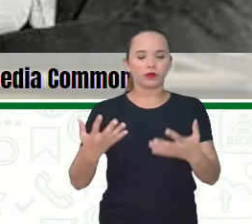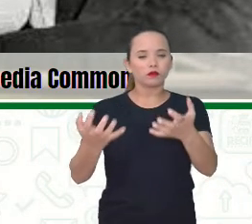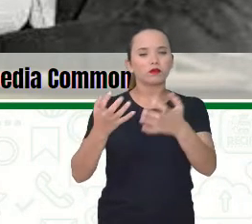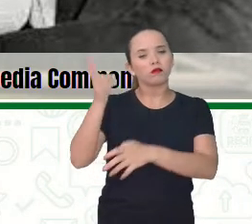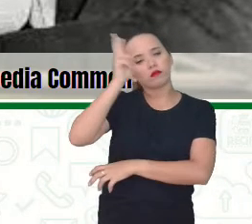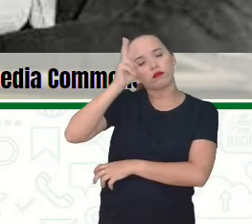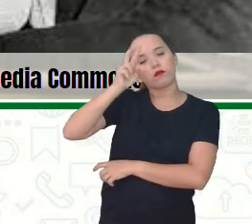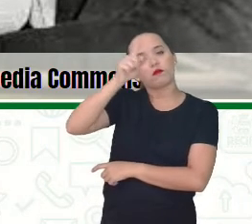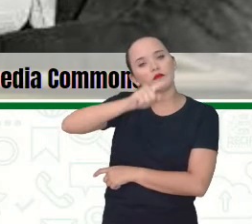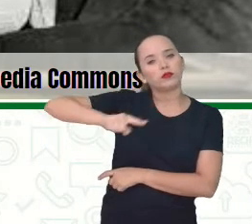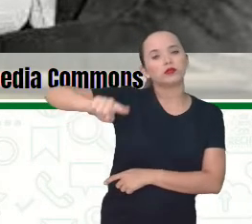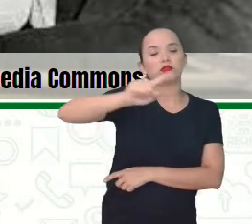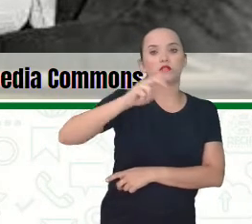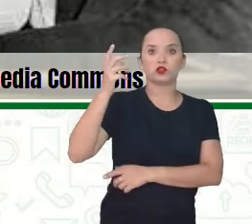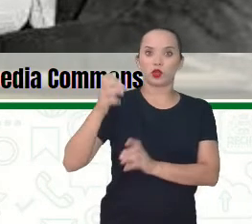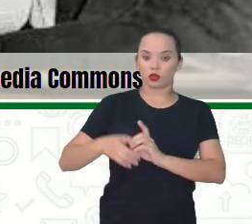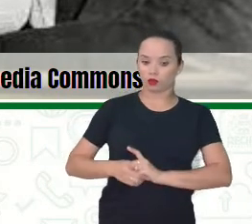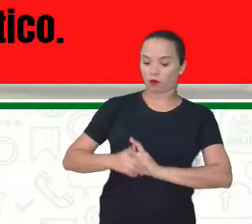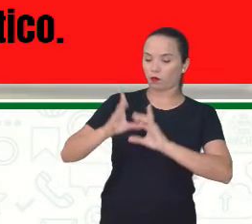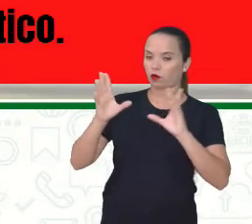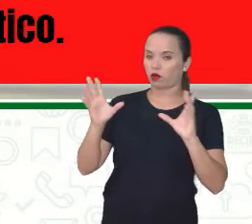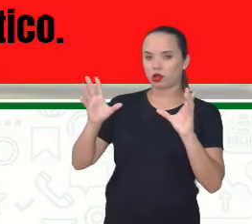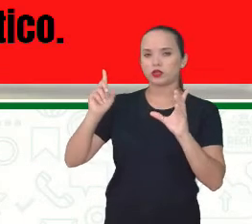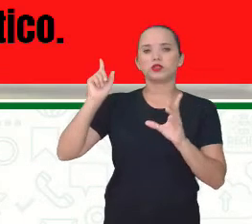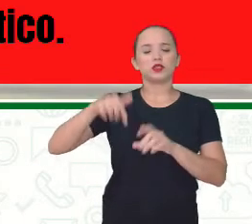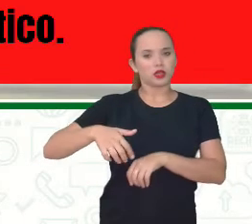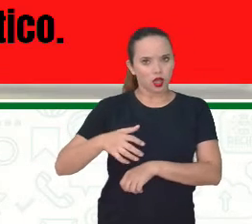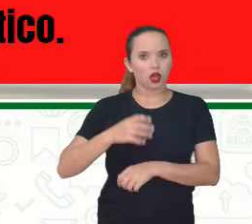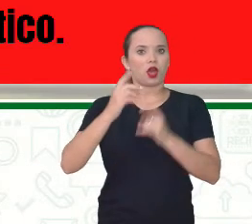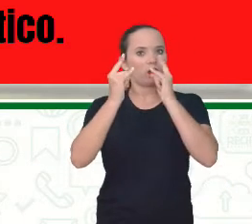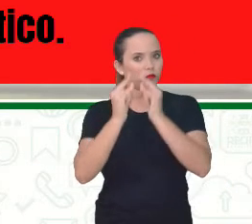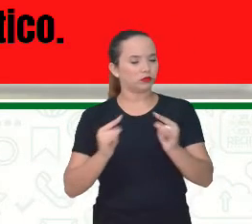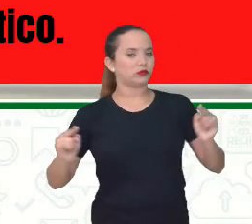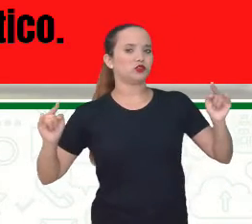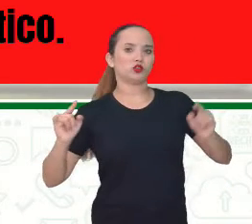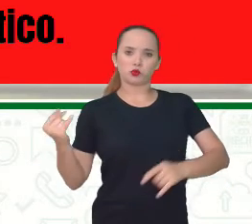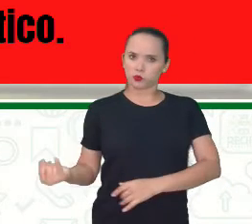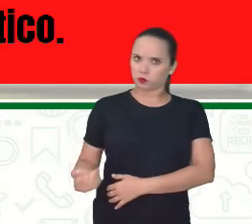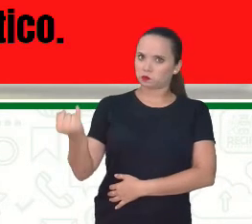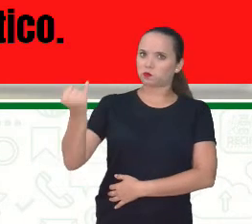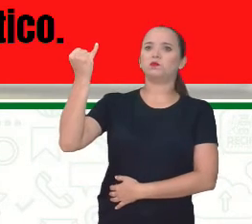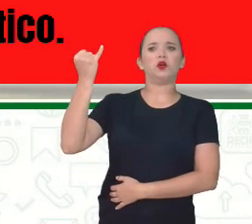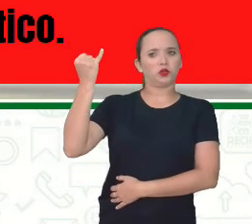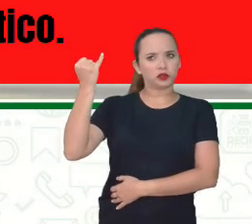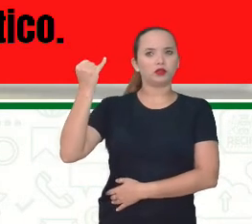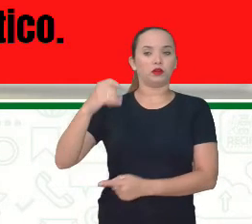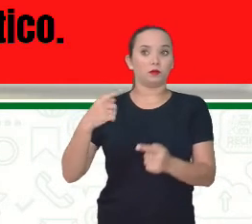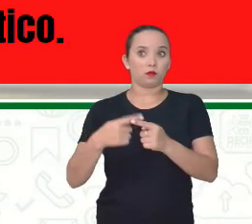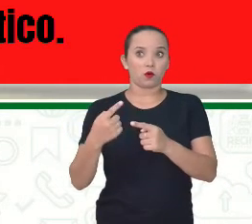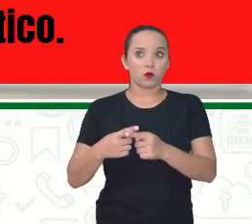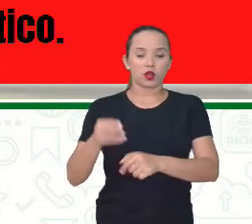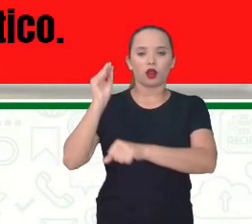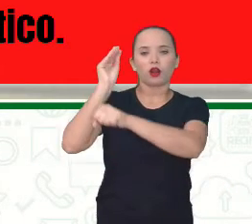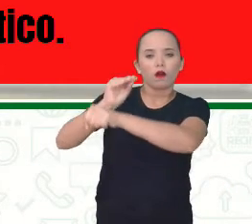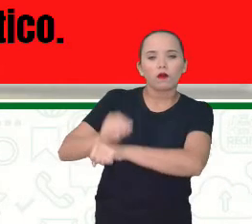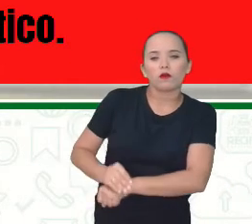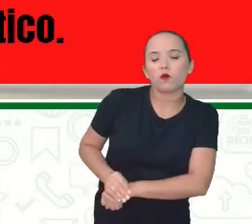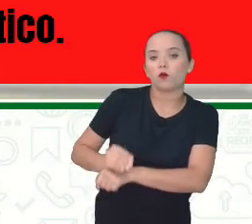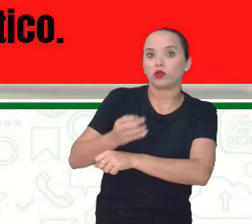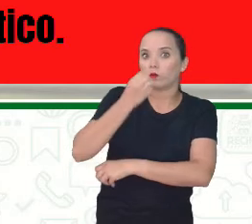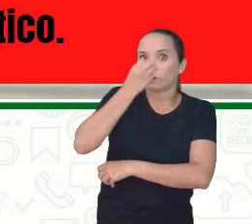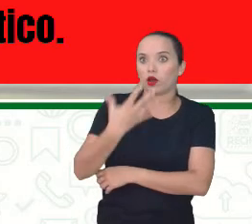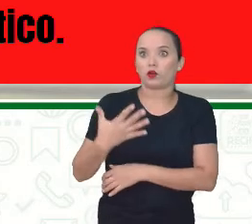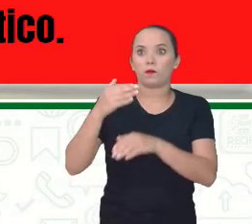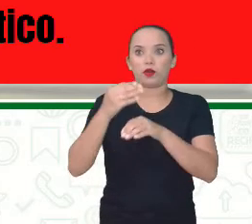lembrar que a democracia, ela é uma instituição muito importante porque preza pelo bem-estar,